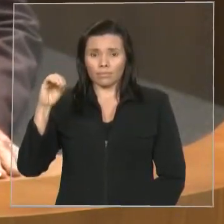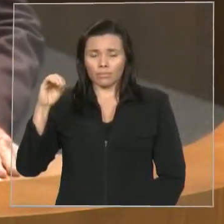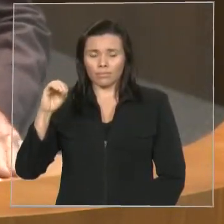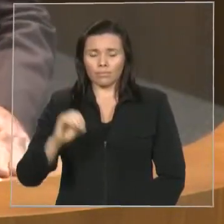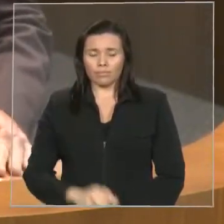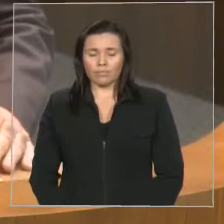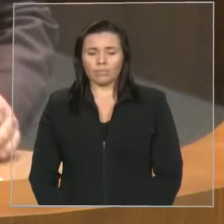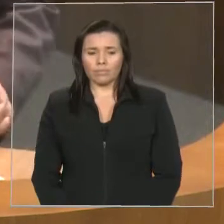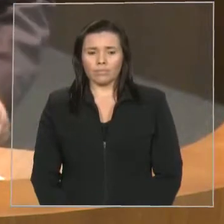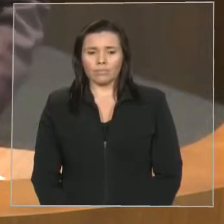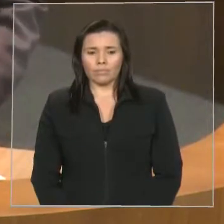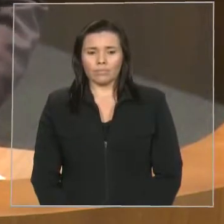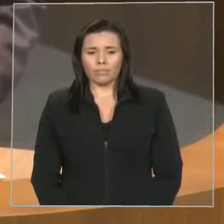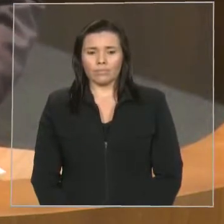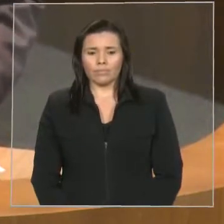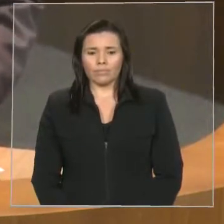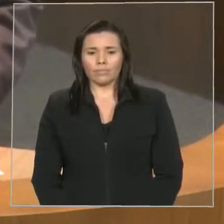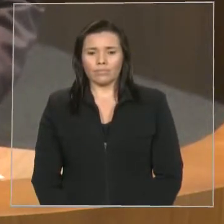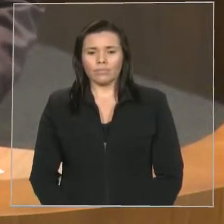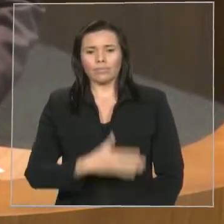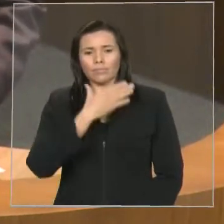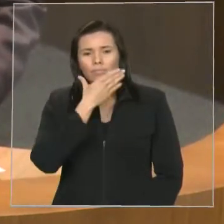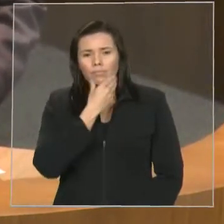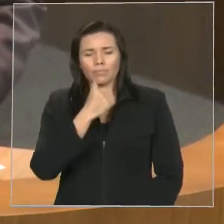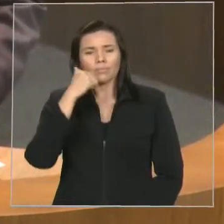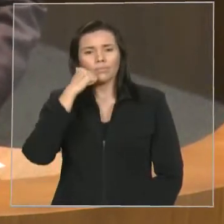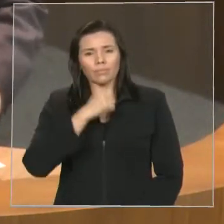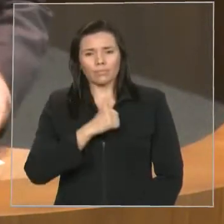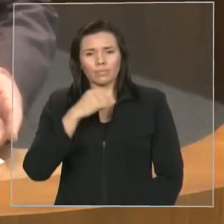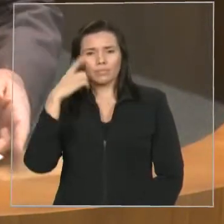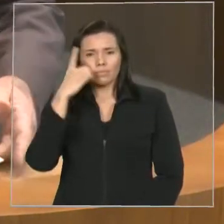senhoras e senhores deputados,